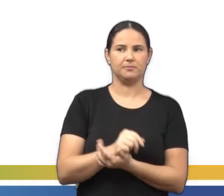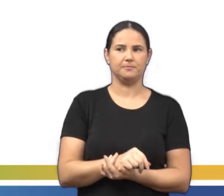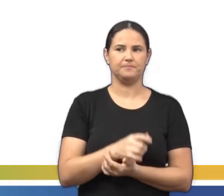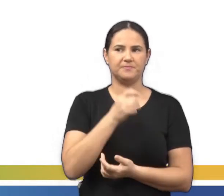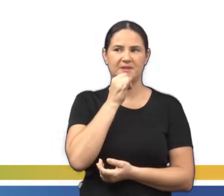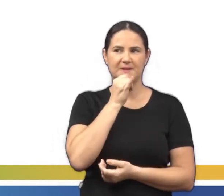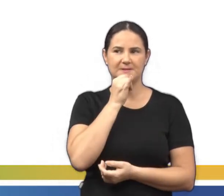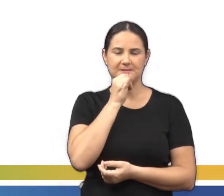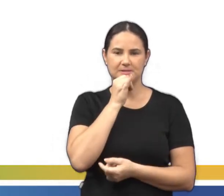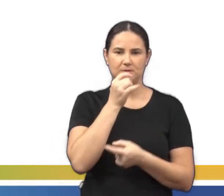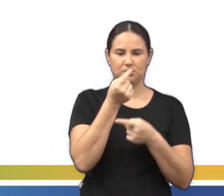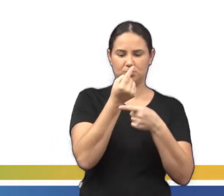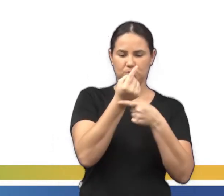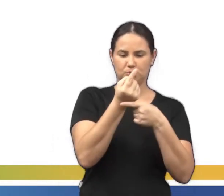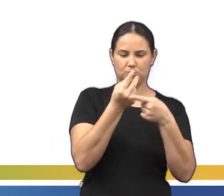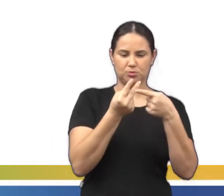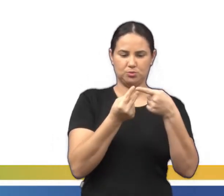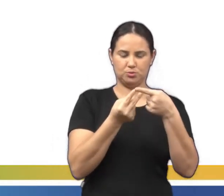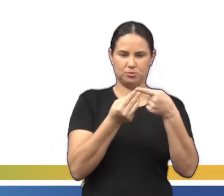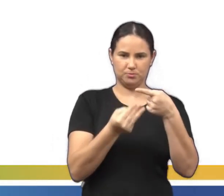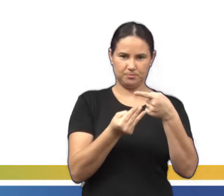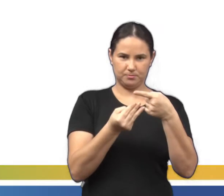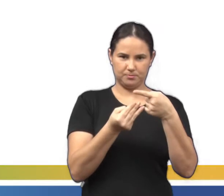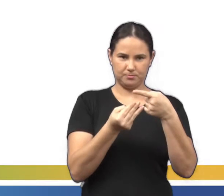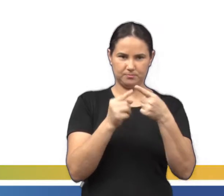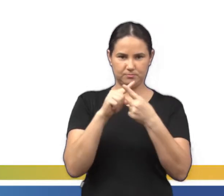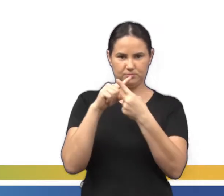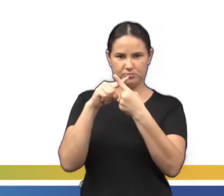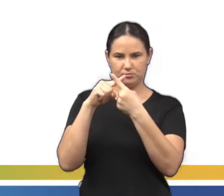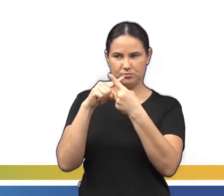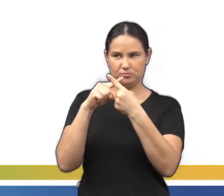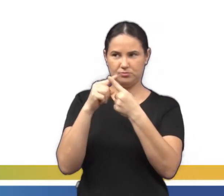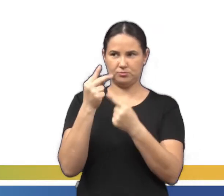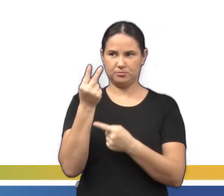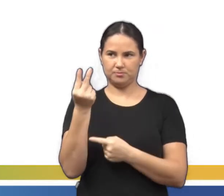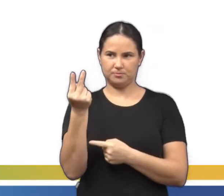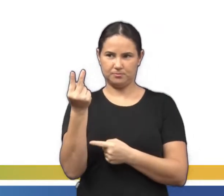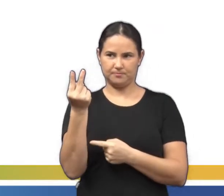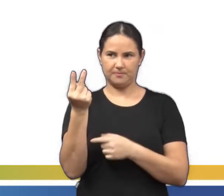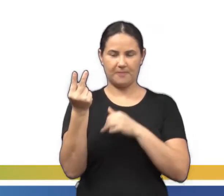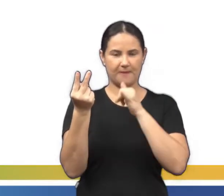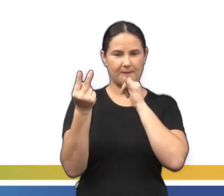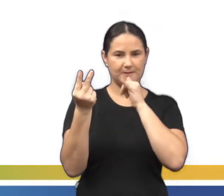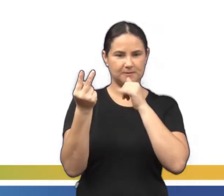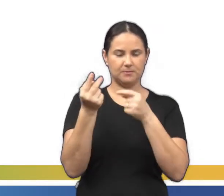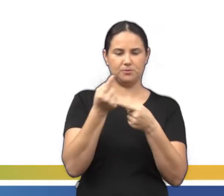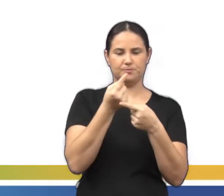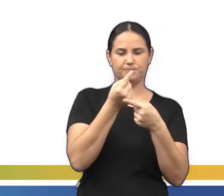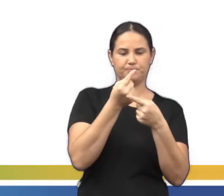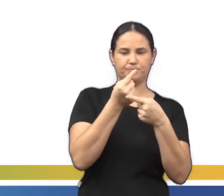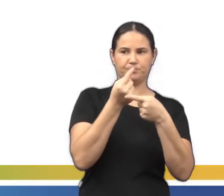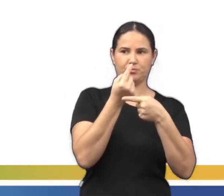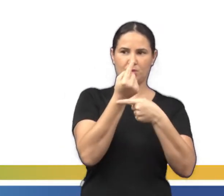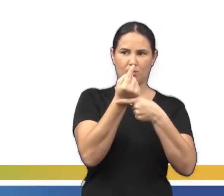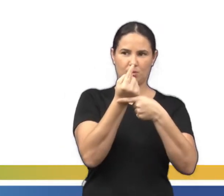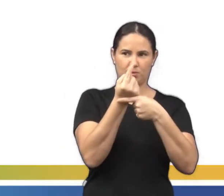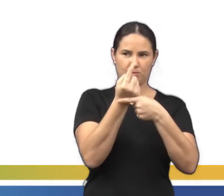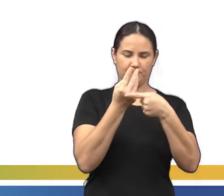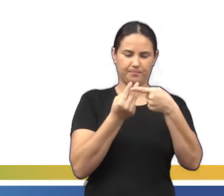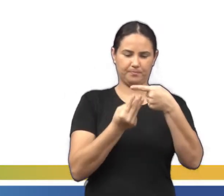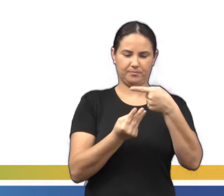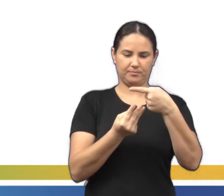1/3 multiplicado por 2. 1 vezes 2 fica 2. 3 vezes 2,